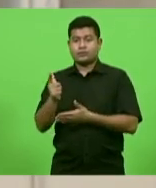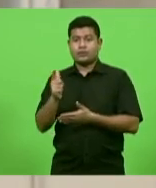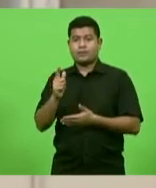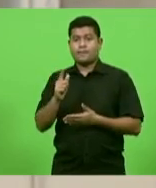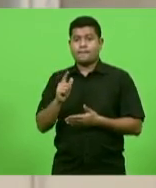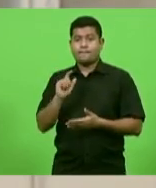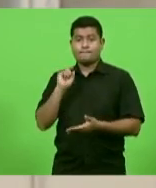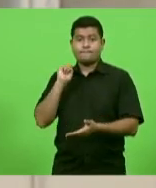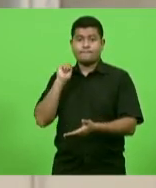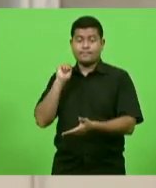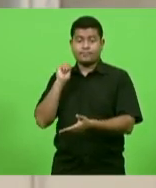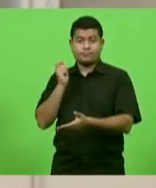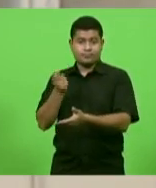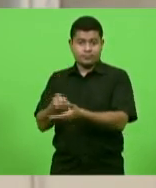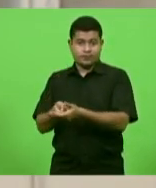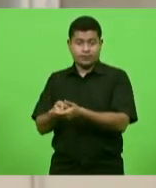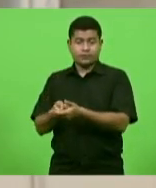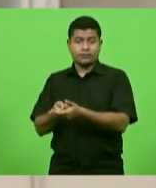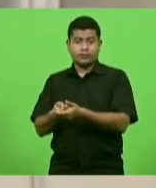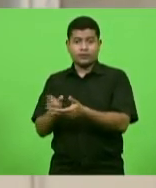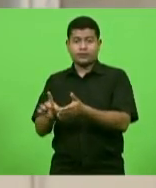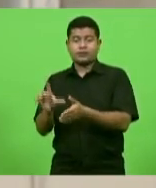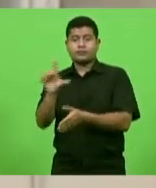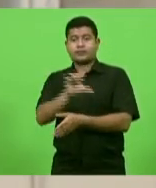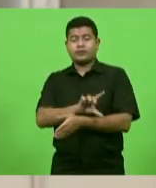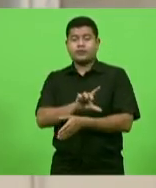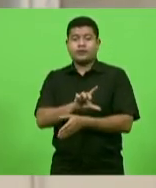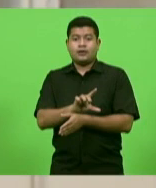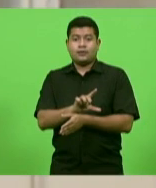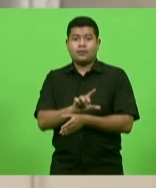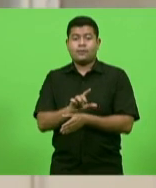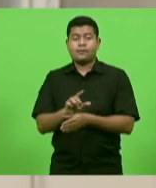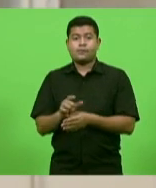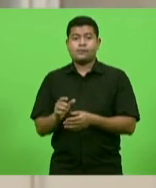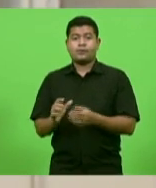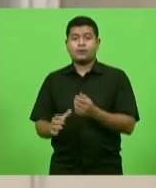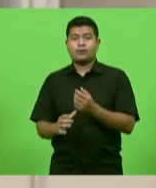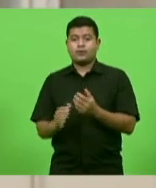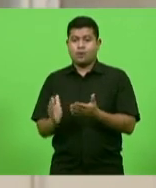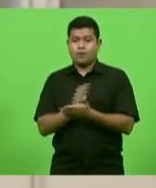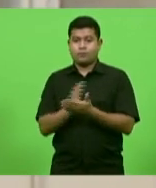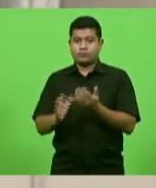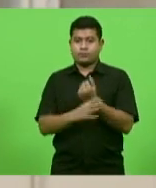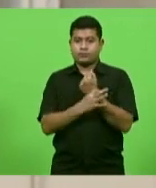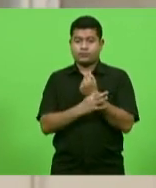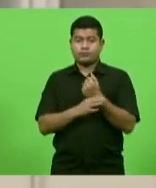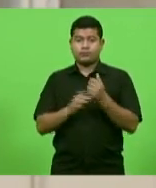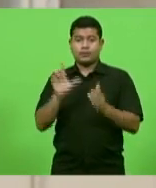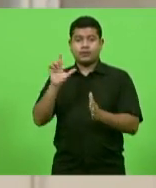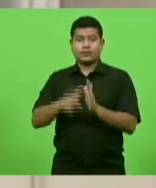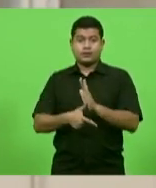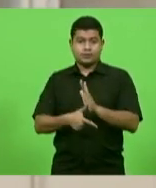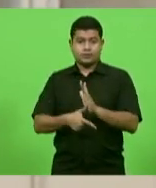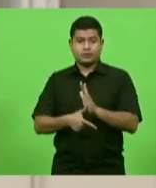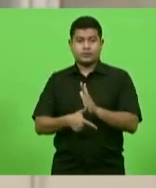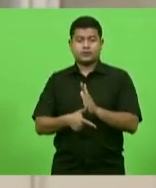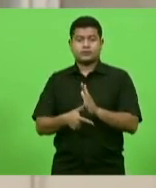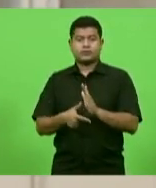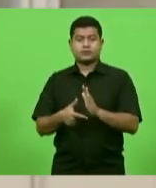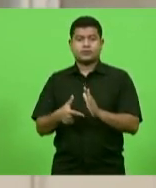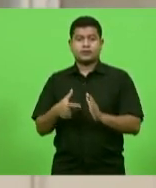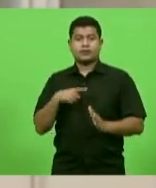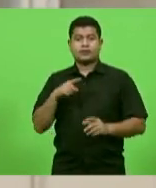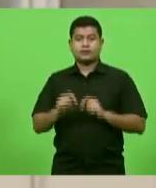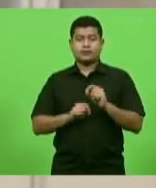pagamento mediante pagamento antecipado com garantias mas logo em seguida